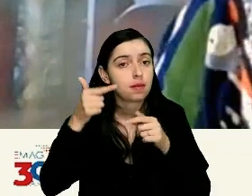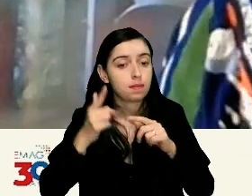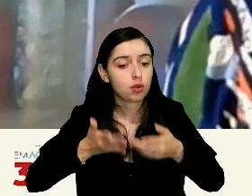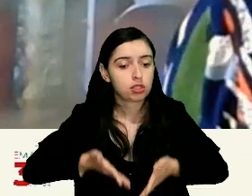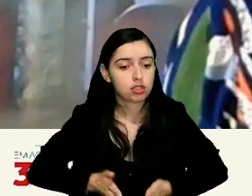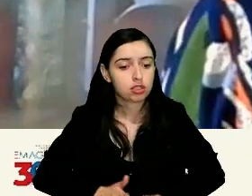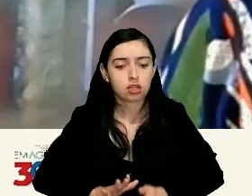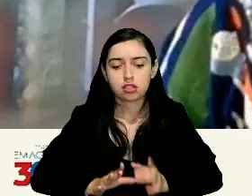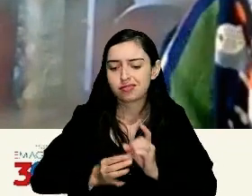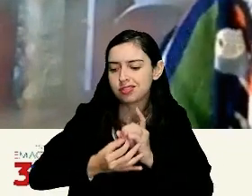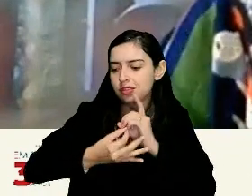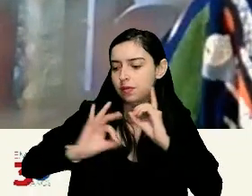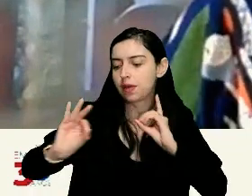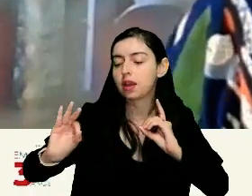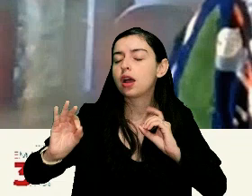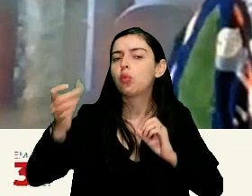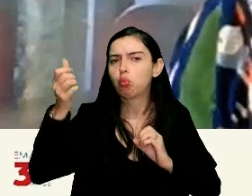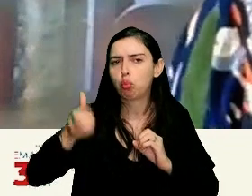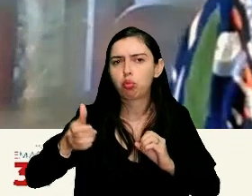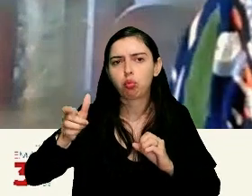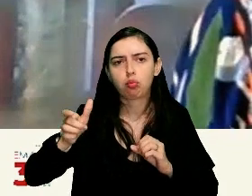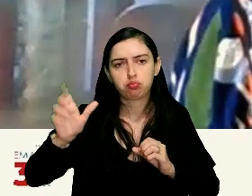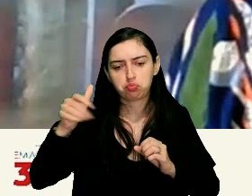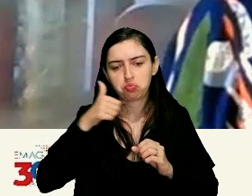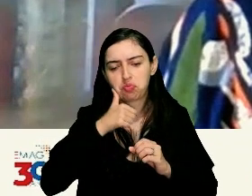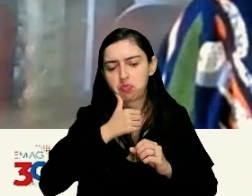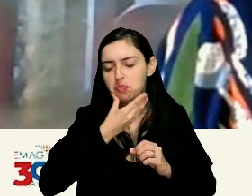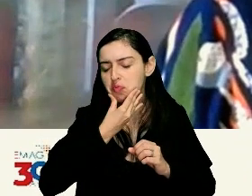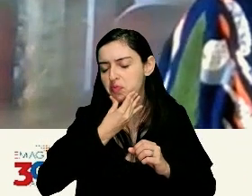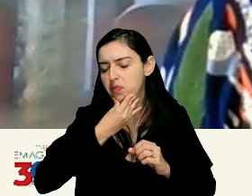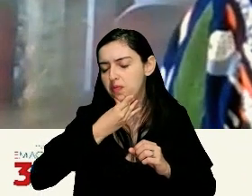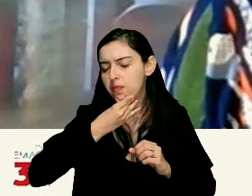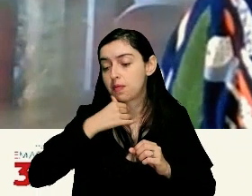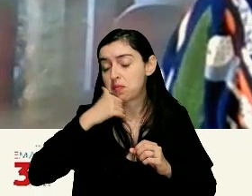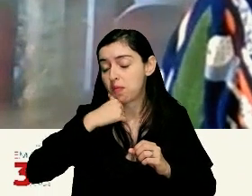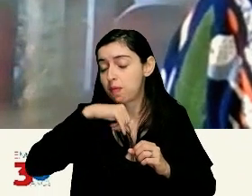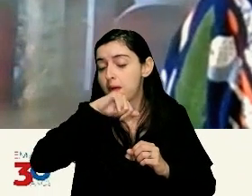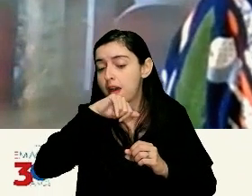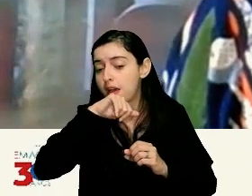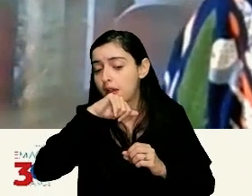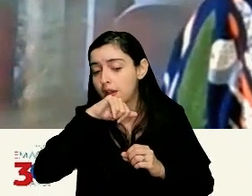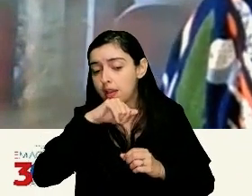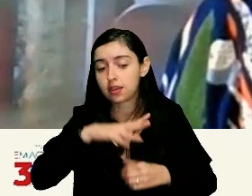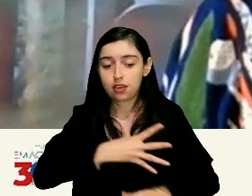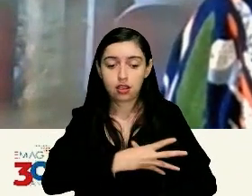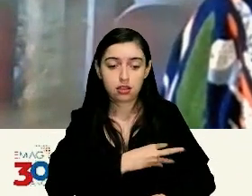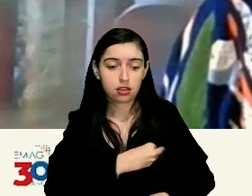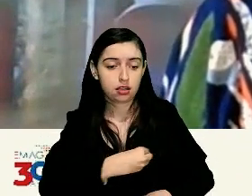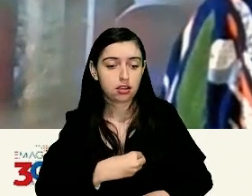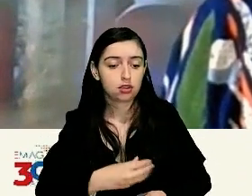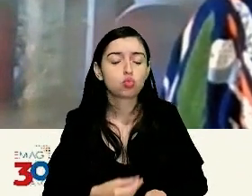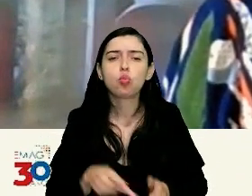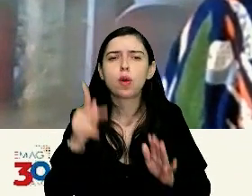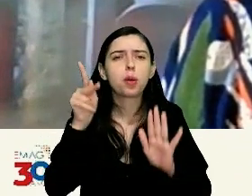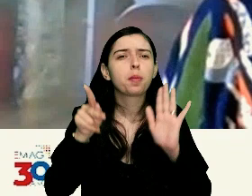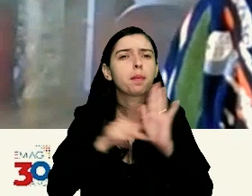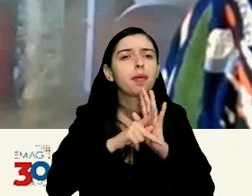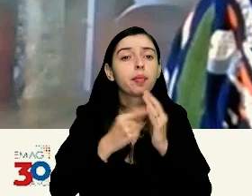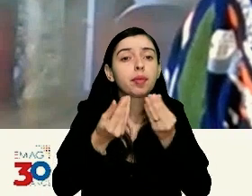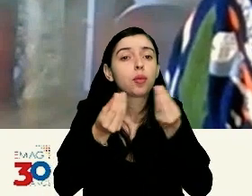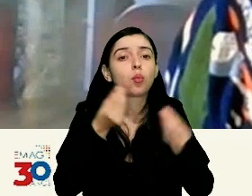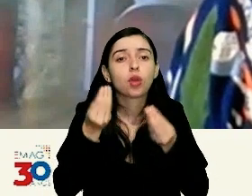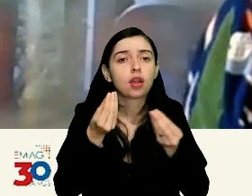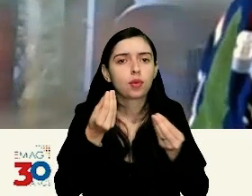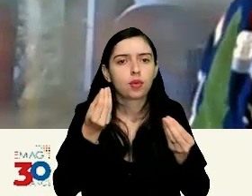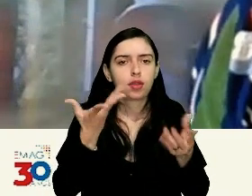gente, o que é a criança e qual o nosso papel. Não é algo... Não é instintivo. Não é instintivo.